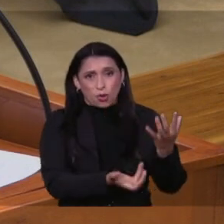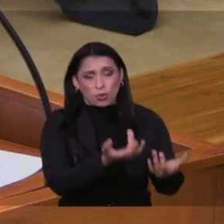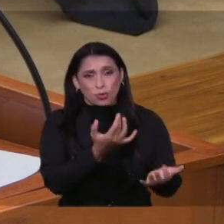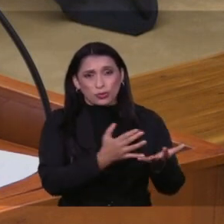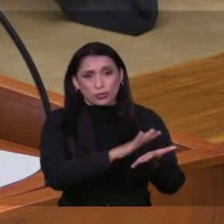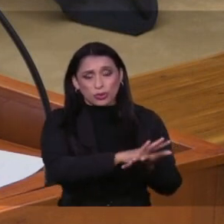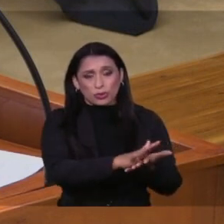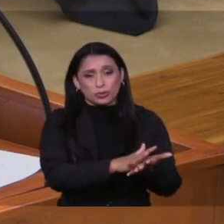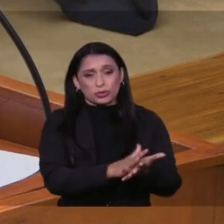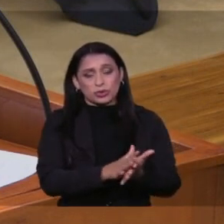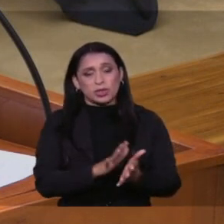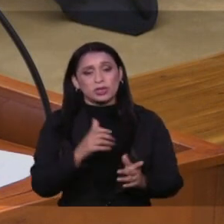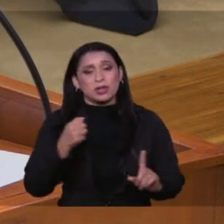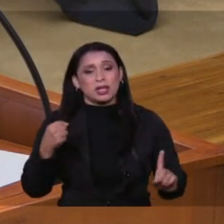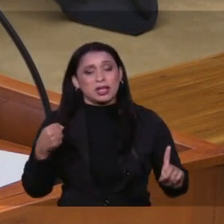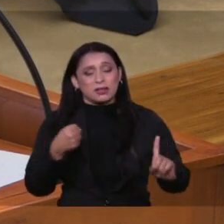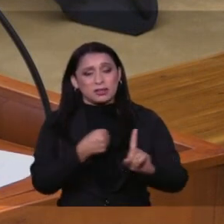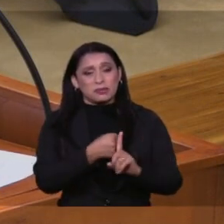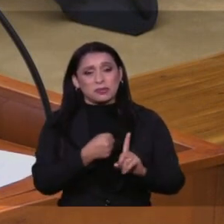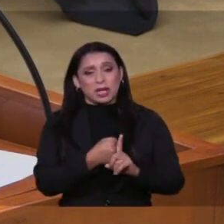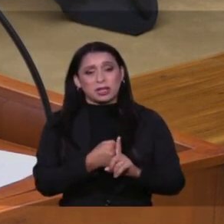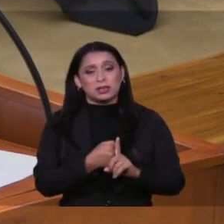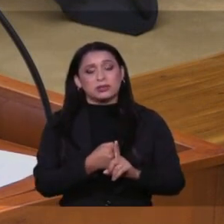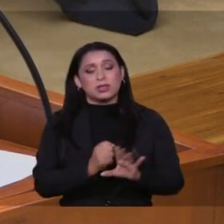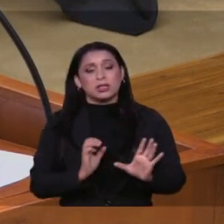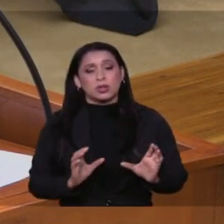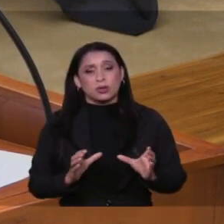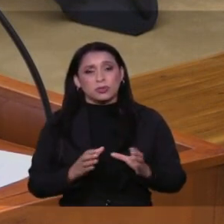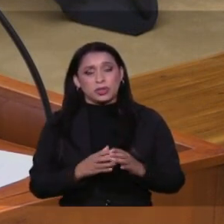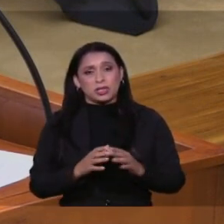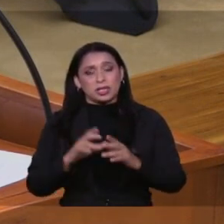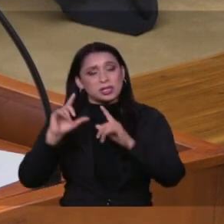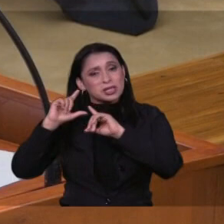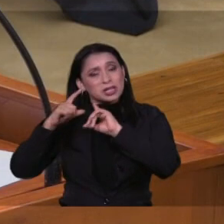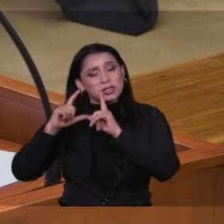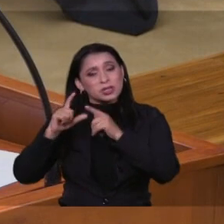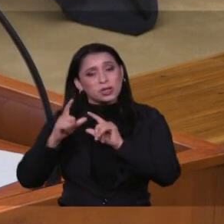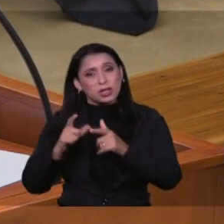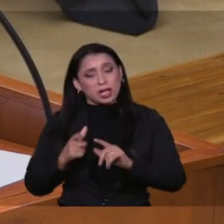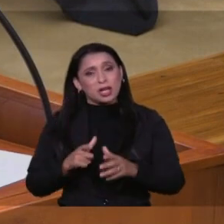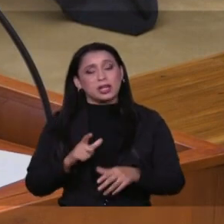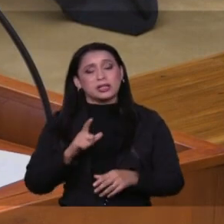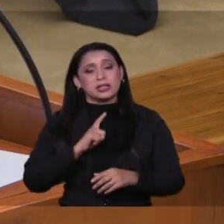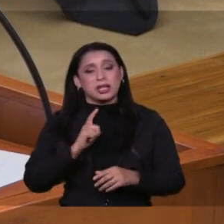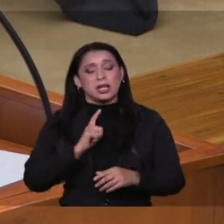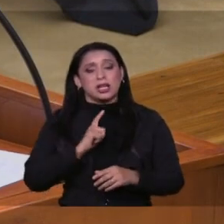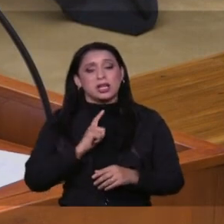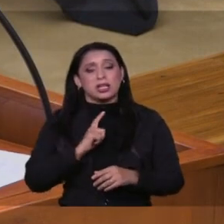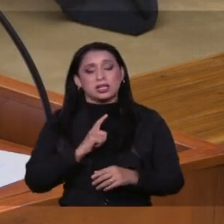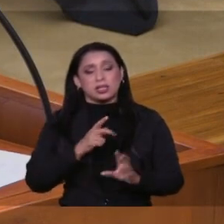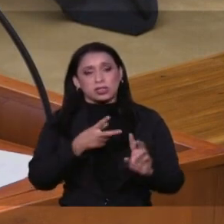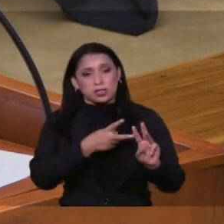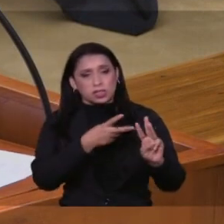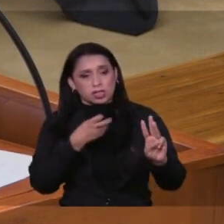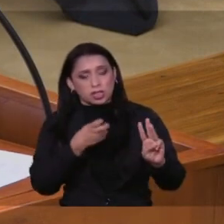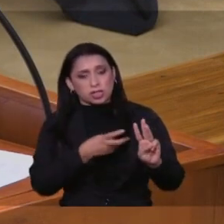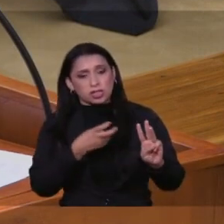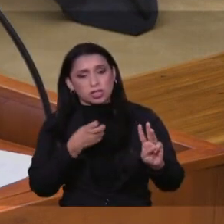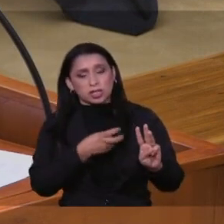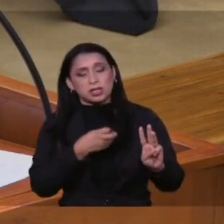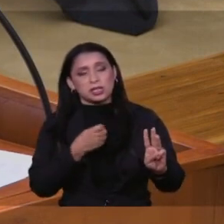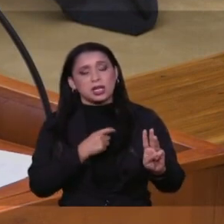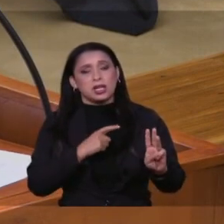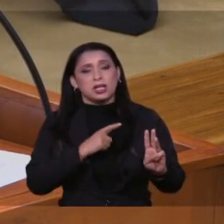na subsistência e na saúde das comunidades tradicionais, indígenas, quilombolas, ribeirinhas, que perderam fonte de seu sustento, que